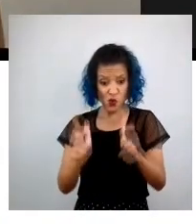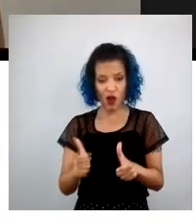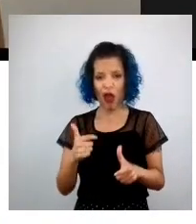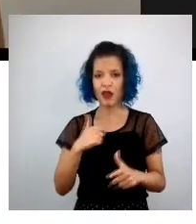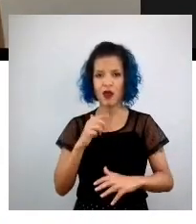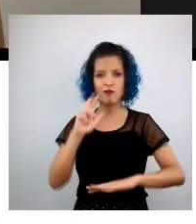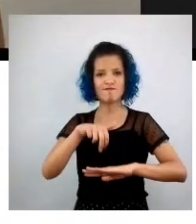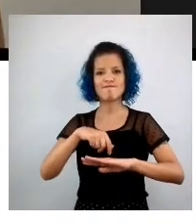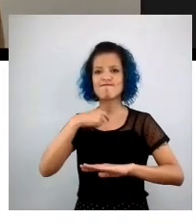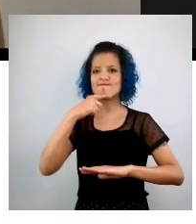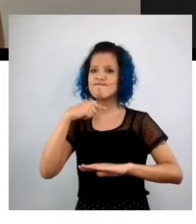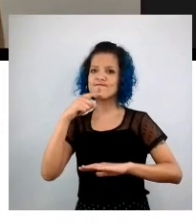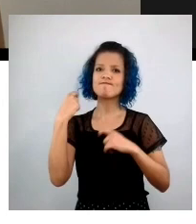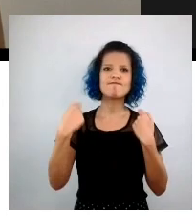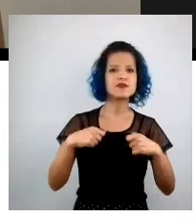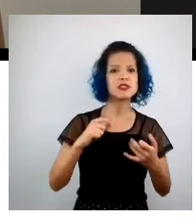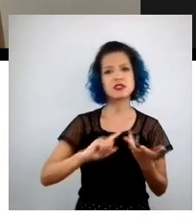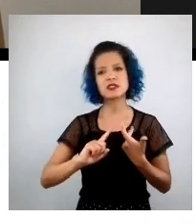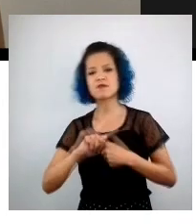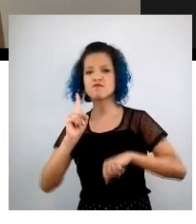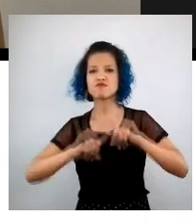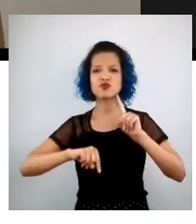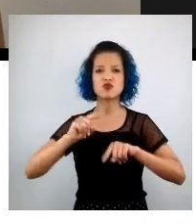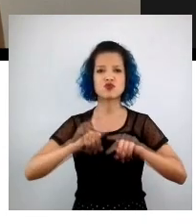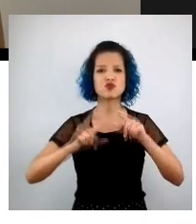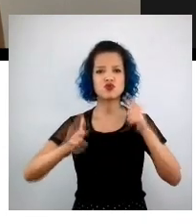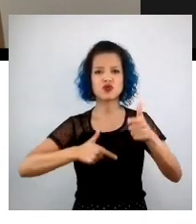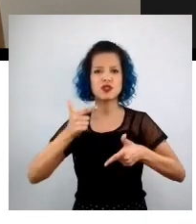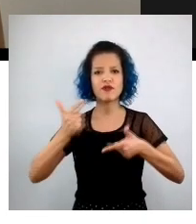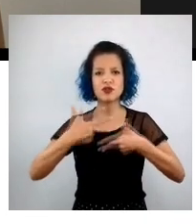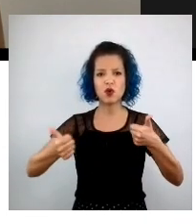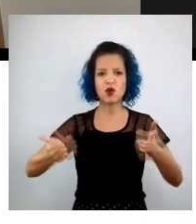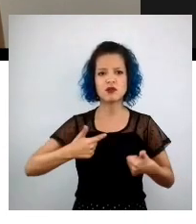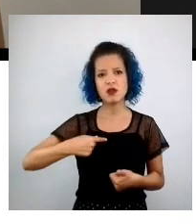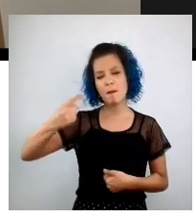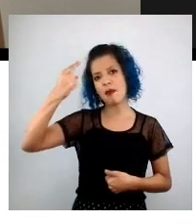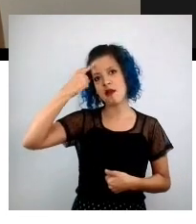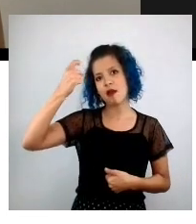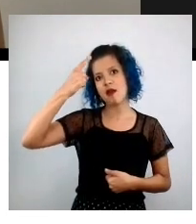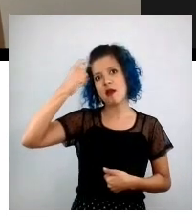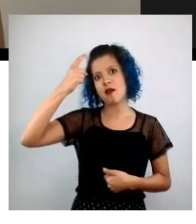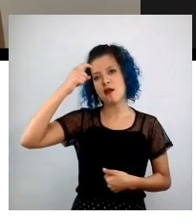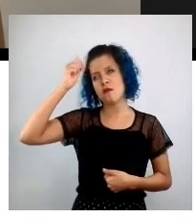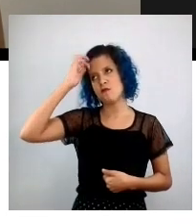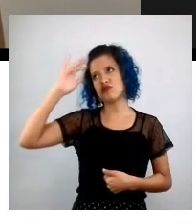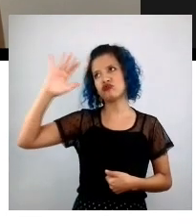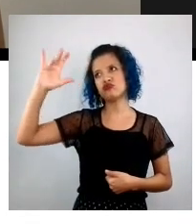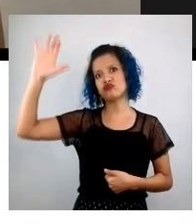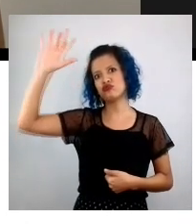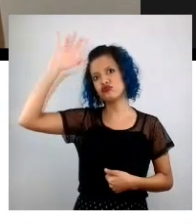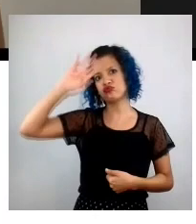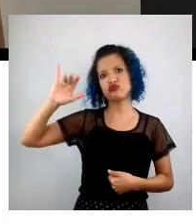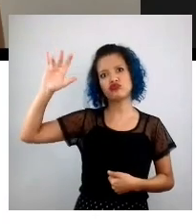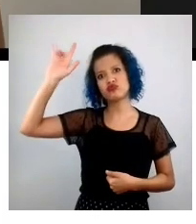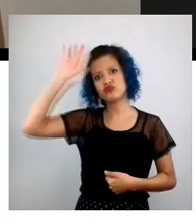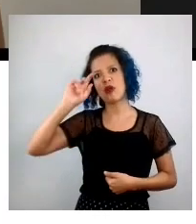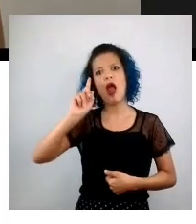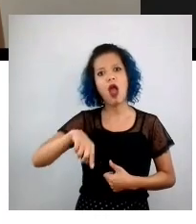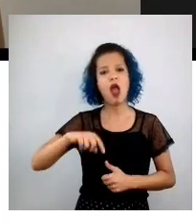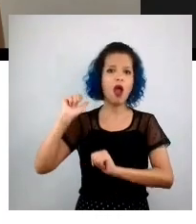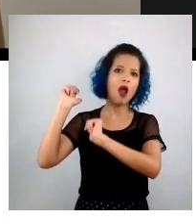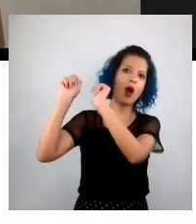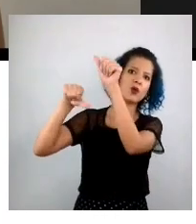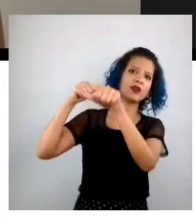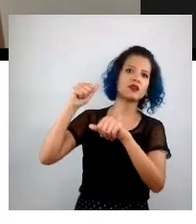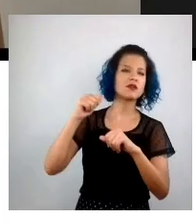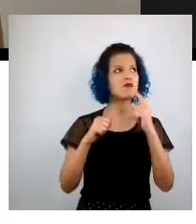demandas, produtos, serviços, enquanto você vai falando, minha cabeça criativa vai pensando, caramba, isso aqui é uma alteração que eu posso fazer, caramba, isso